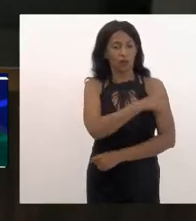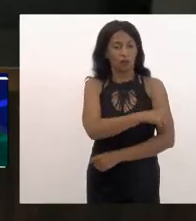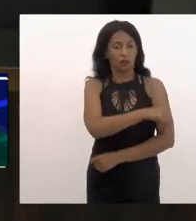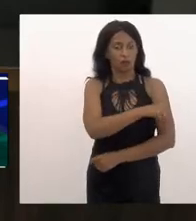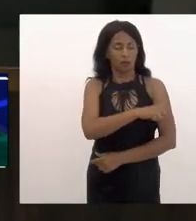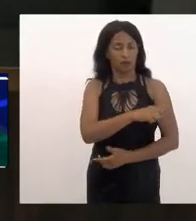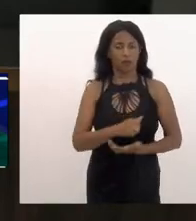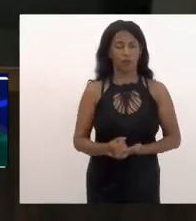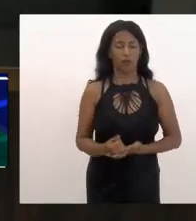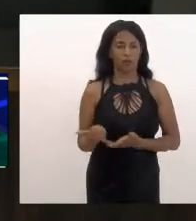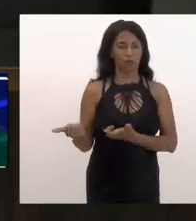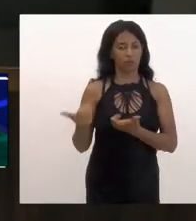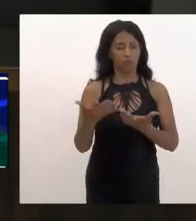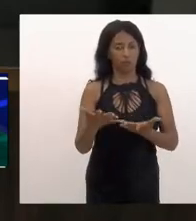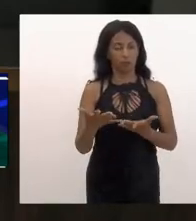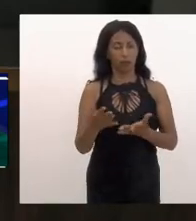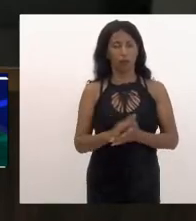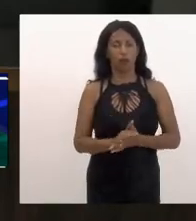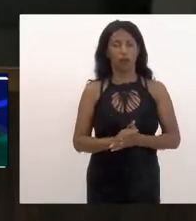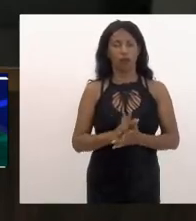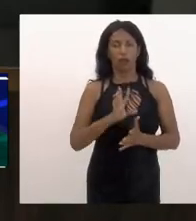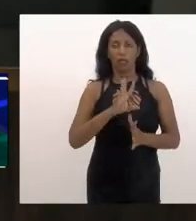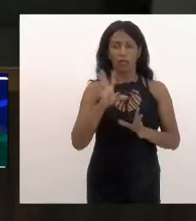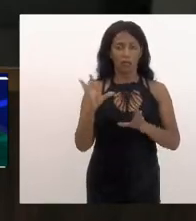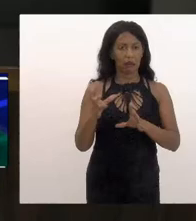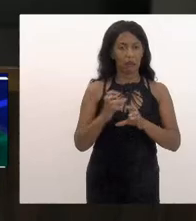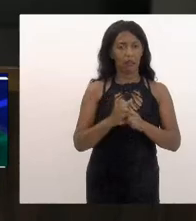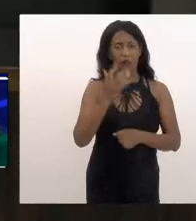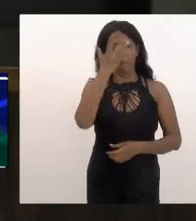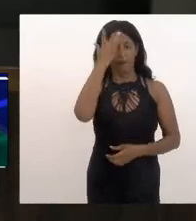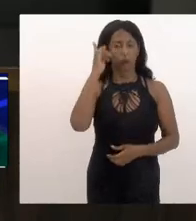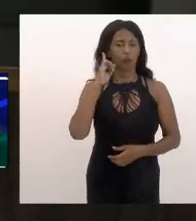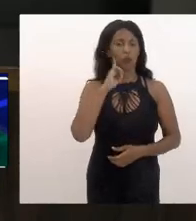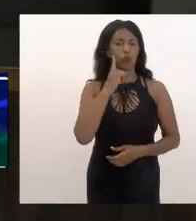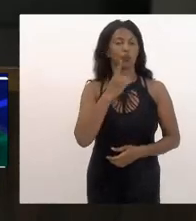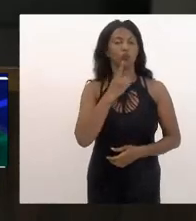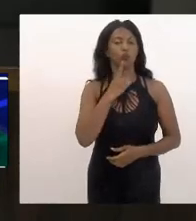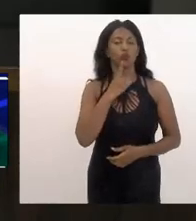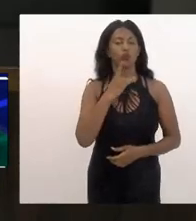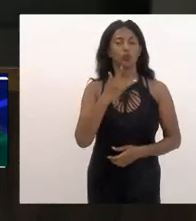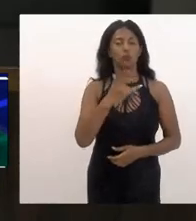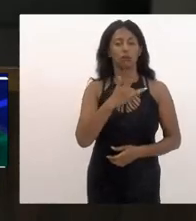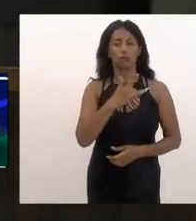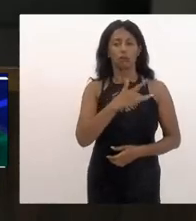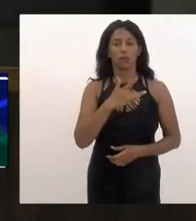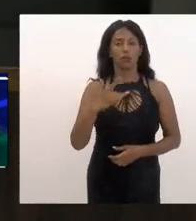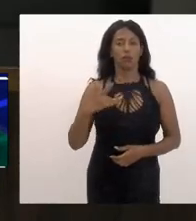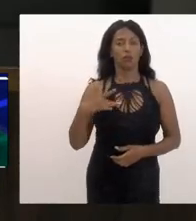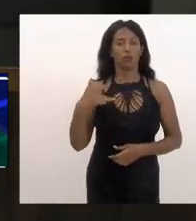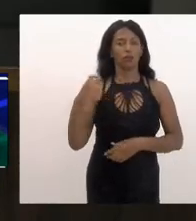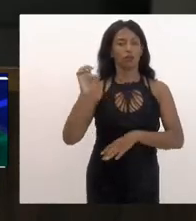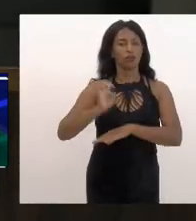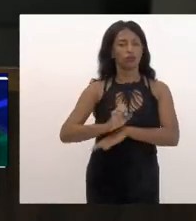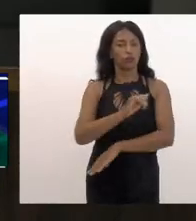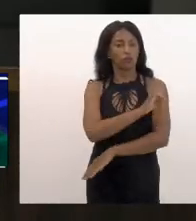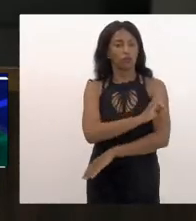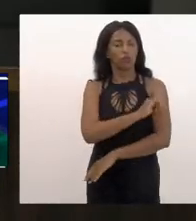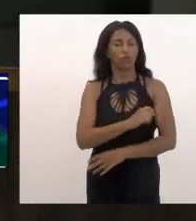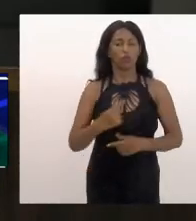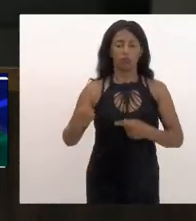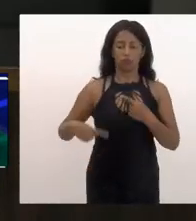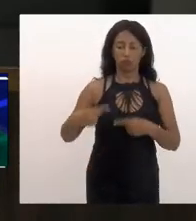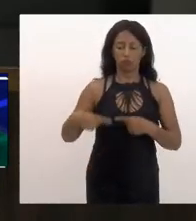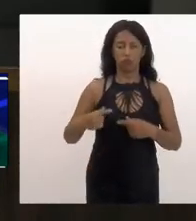Rejane, que dispõe sobre atendimento integral à saúde da pessoa surda nas unidades de saúde privadas no âmbito do Estado do Rio de Janeiro. Em discussão.